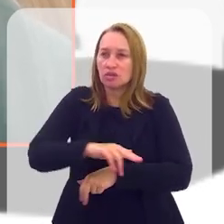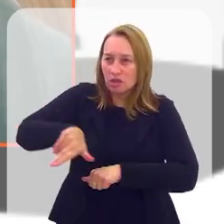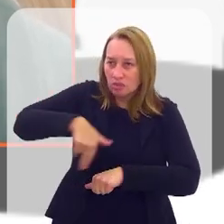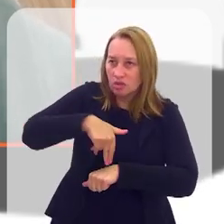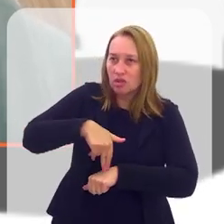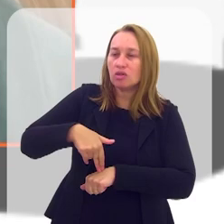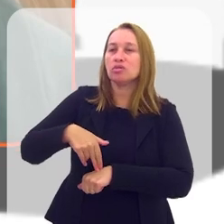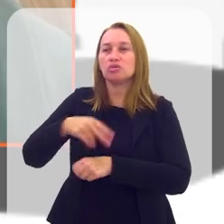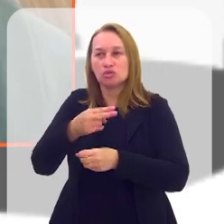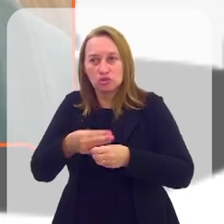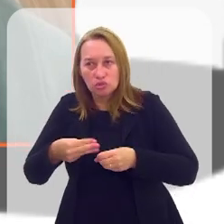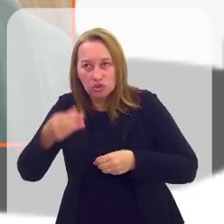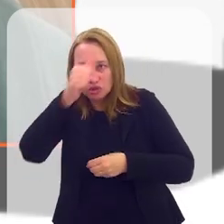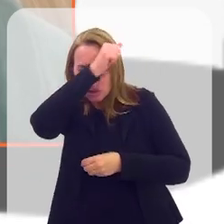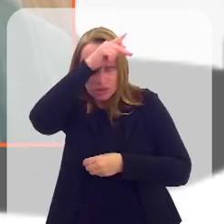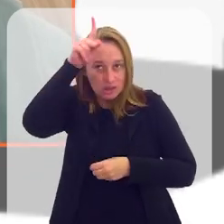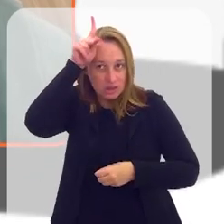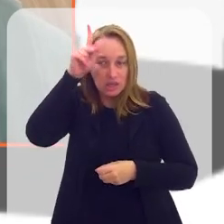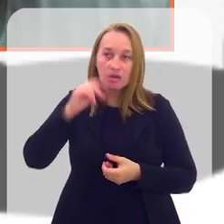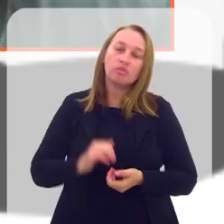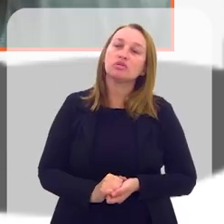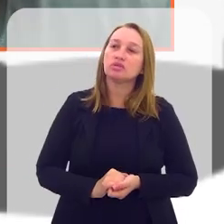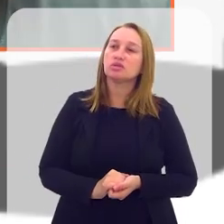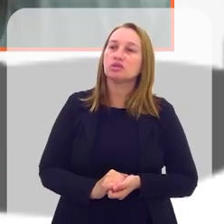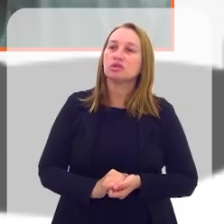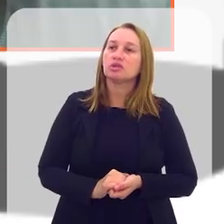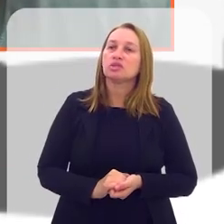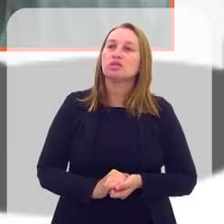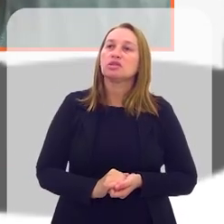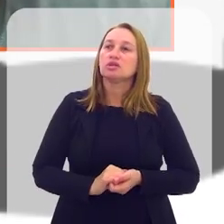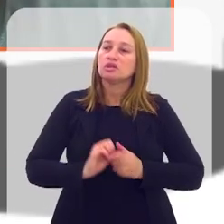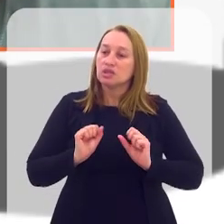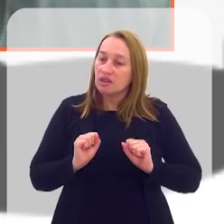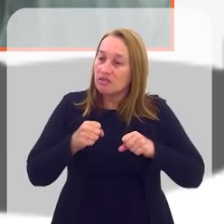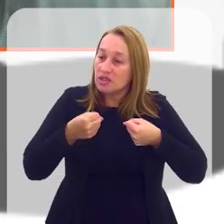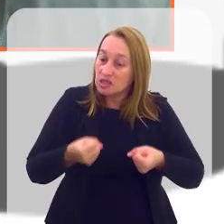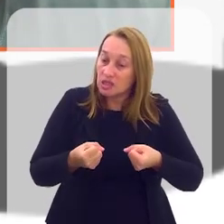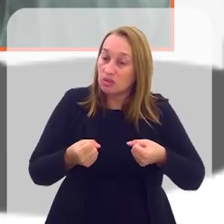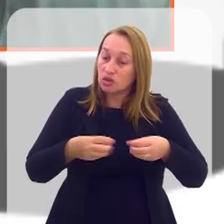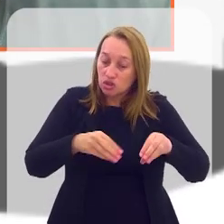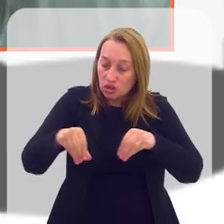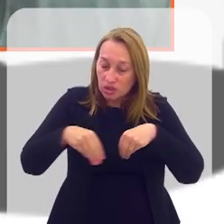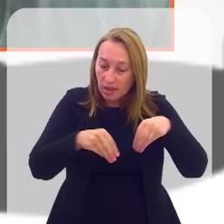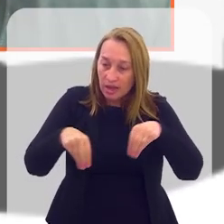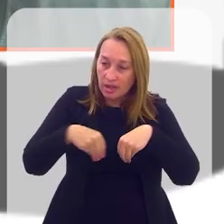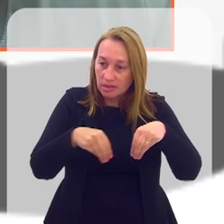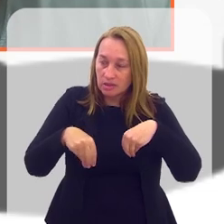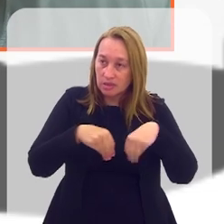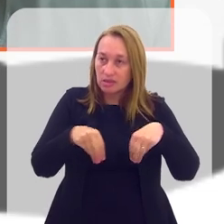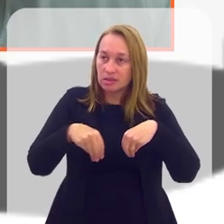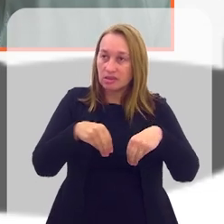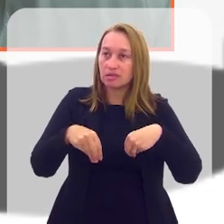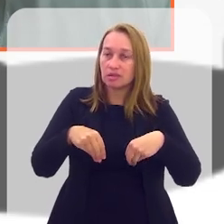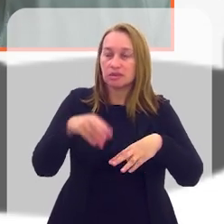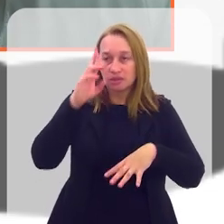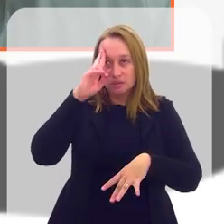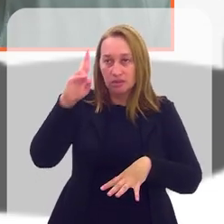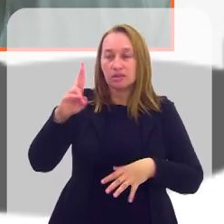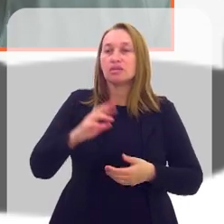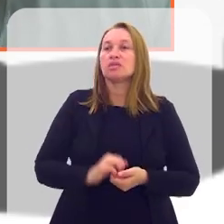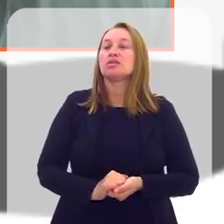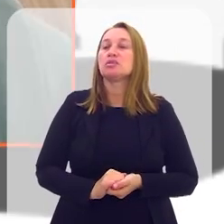municípios, que são detentores de terra, são grandes detentores de terra e podem colaborar